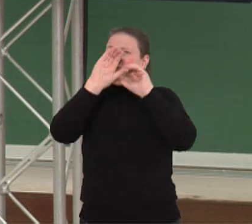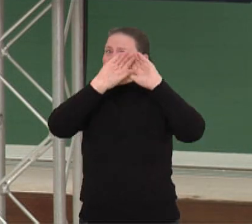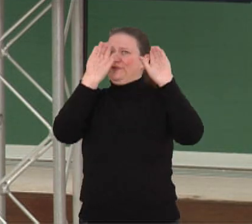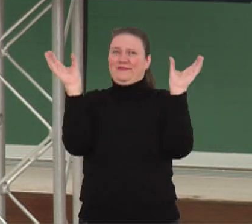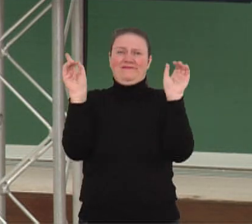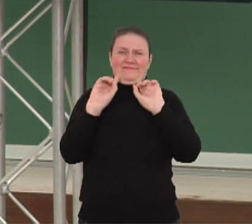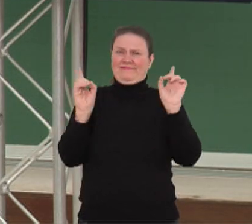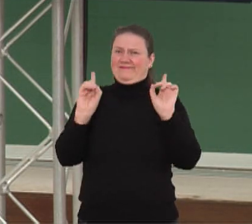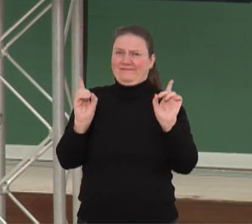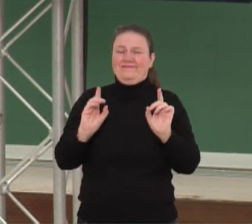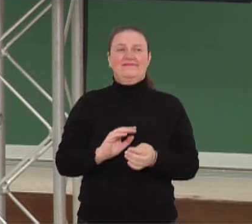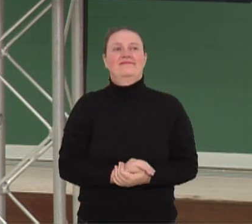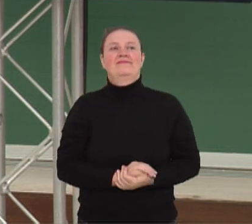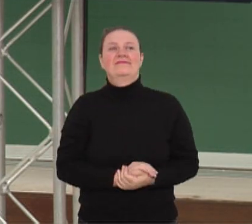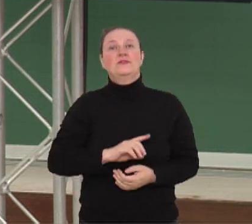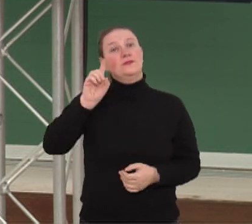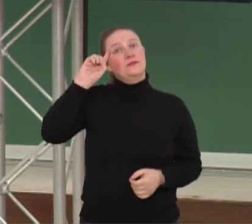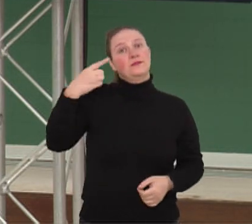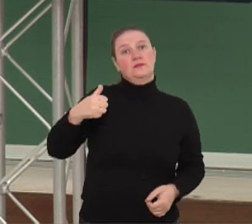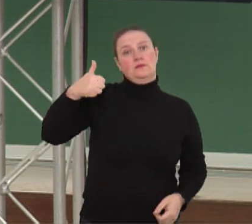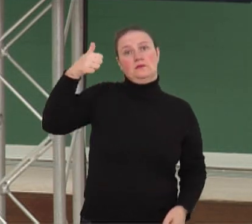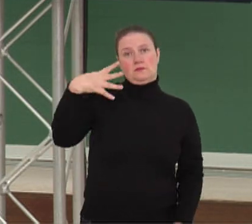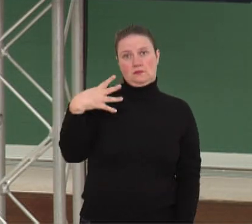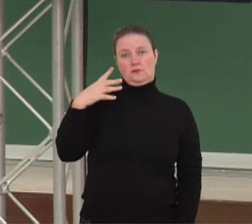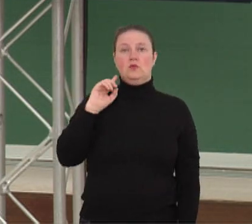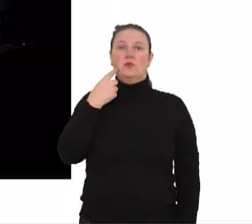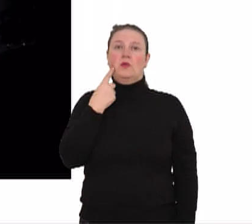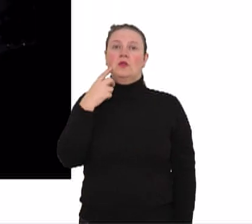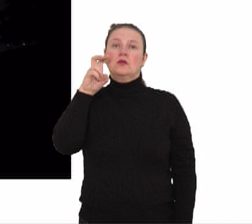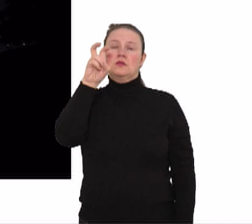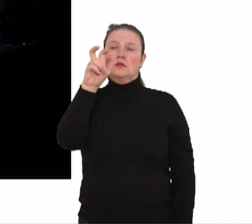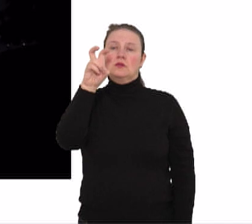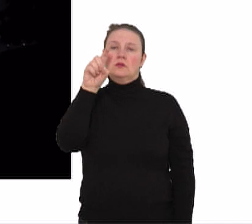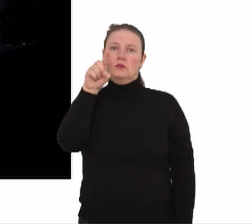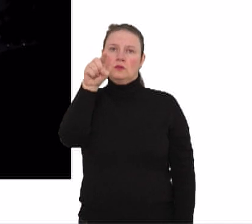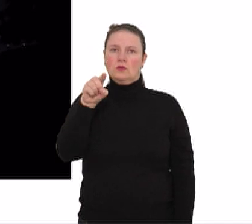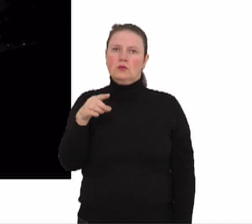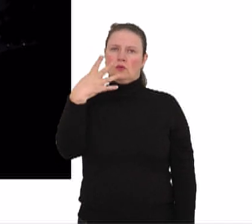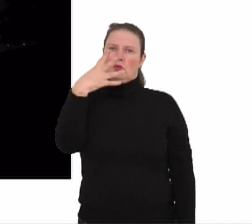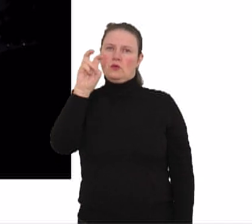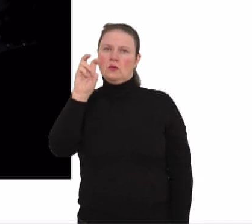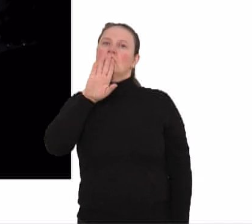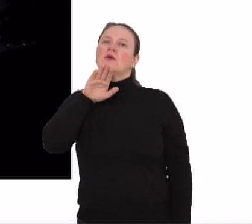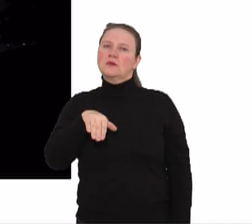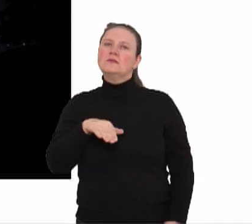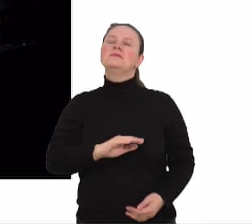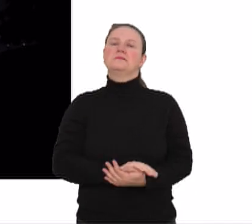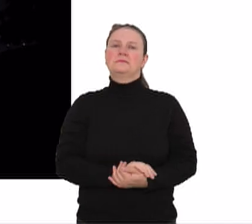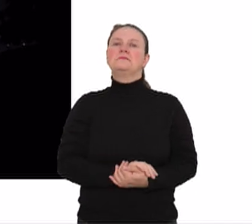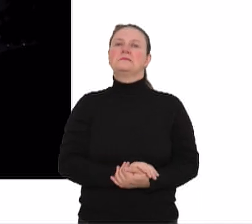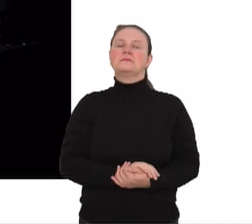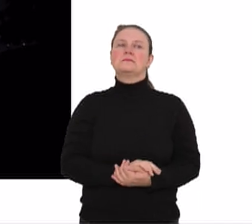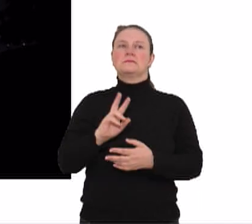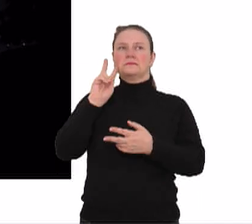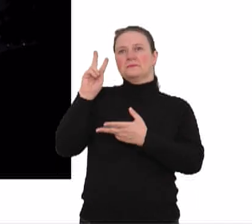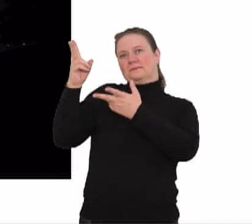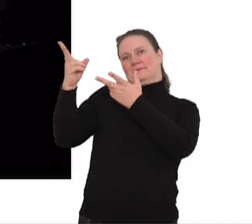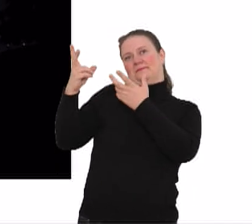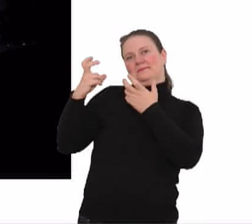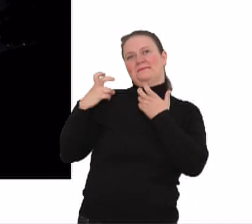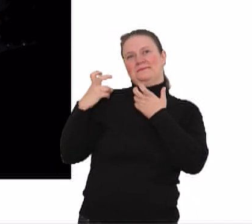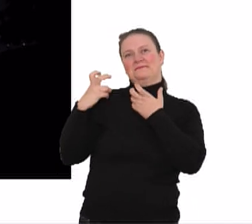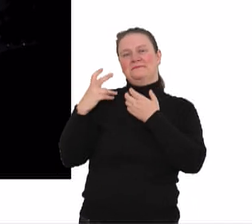Para gerar essa imagem, dia 14 de maio, 5h45 da tarde. Eu consegui exatamente essa posição, olhando